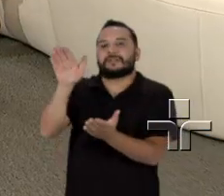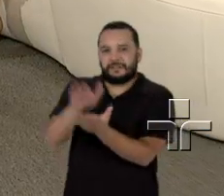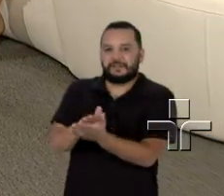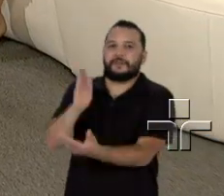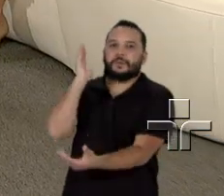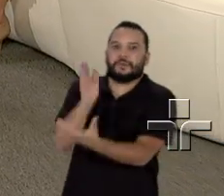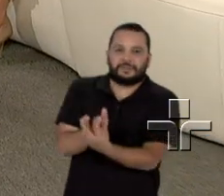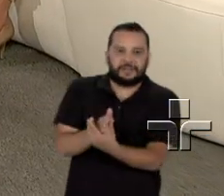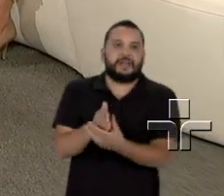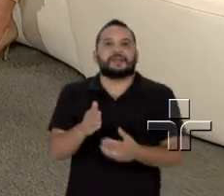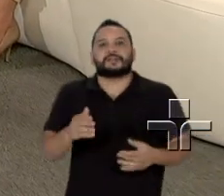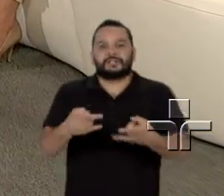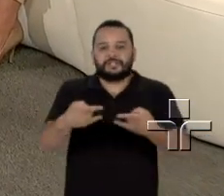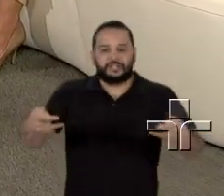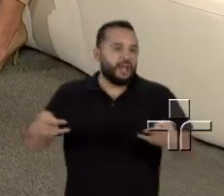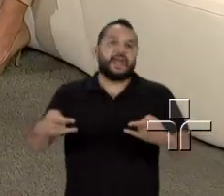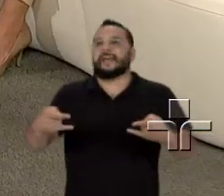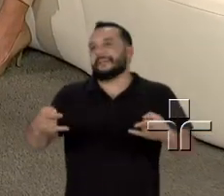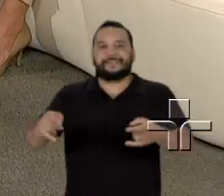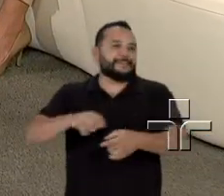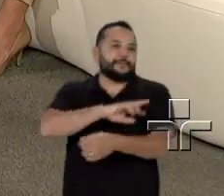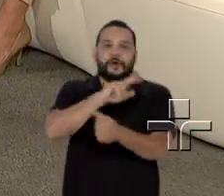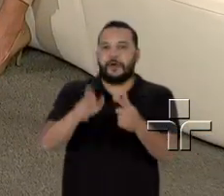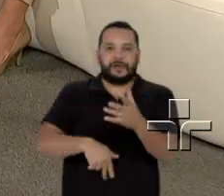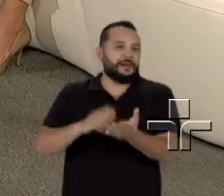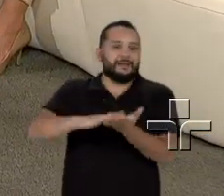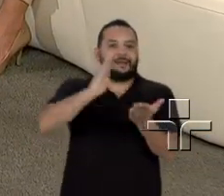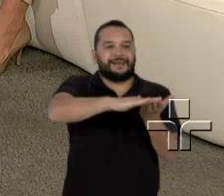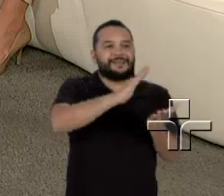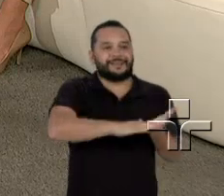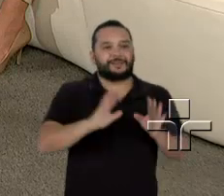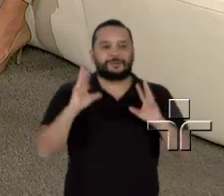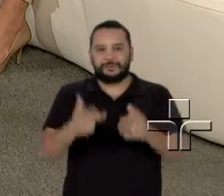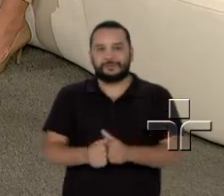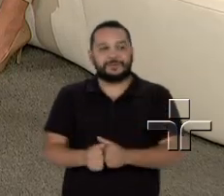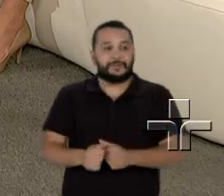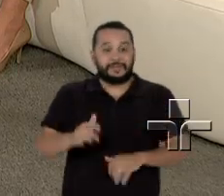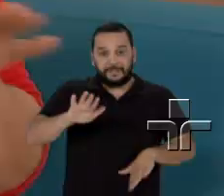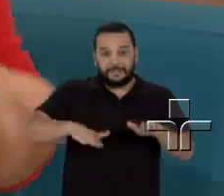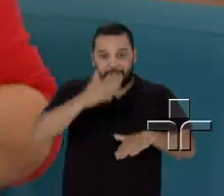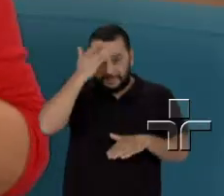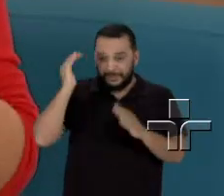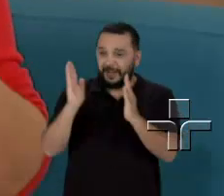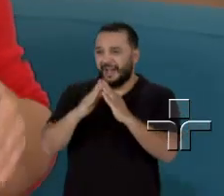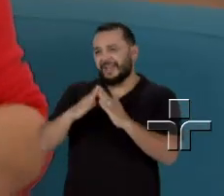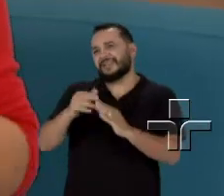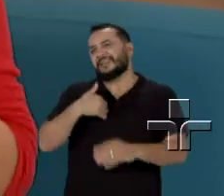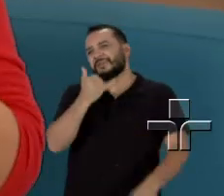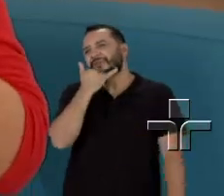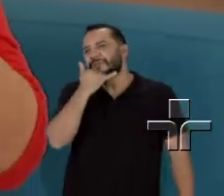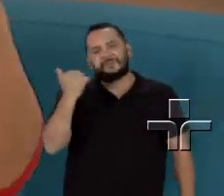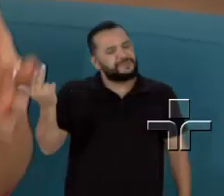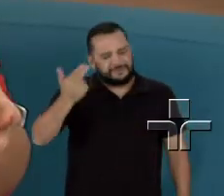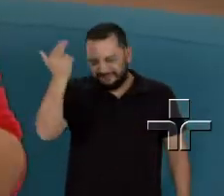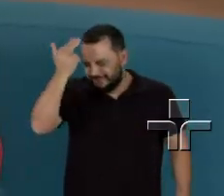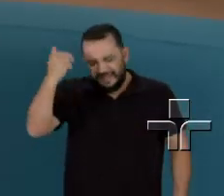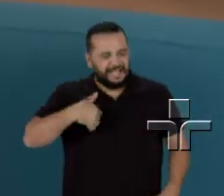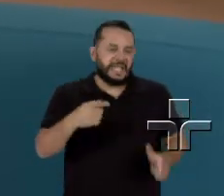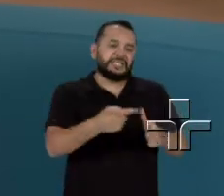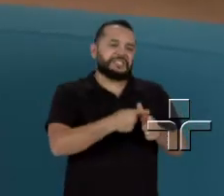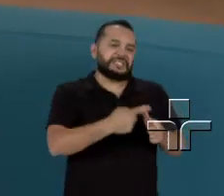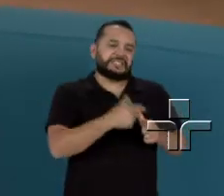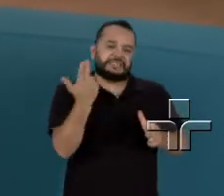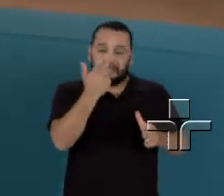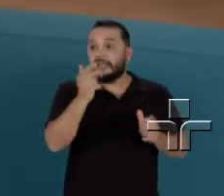segundo cartão dourado tudo então muitas pessoas que estão em casa achando a eu não levo jeito porque eu tô com uma dívida grande